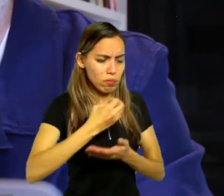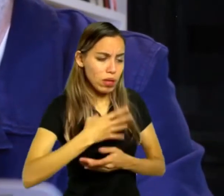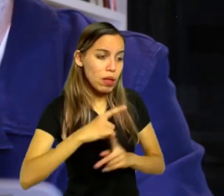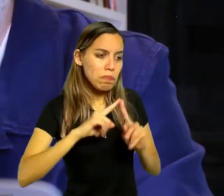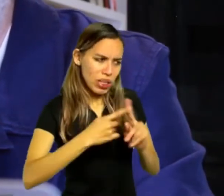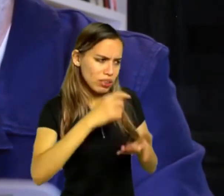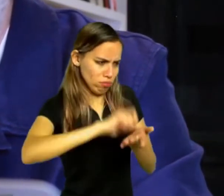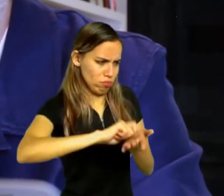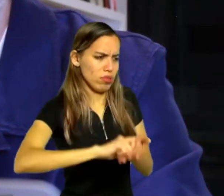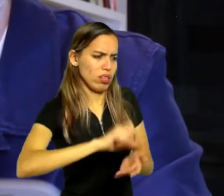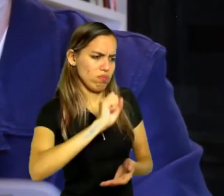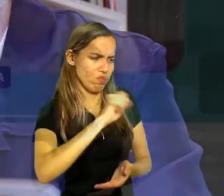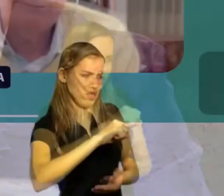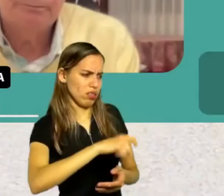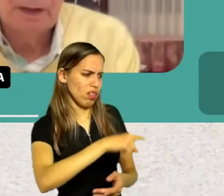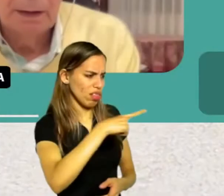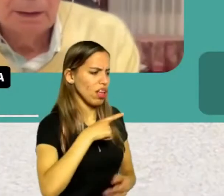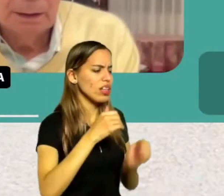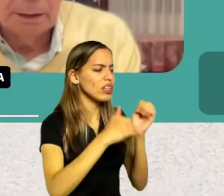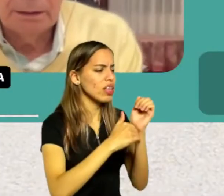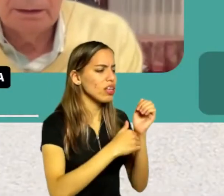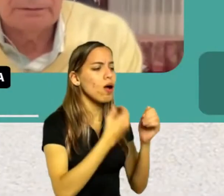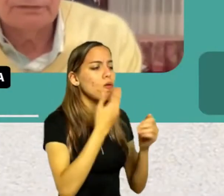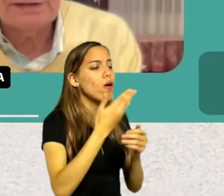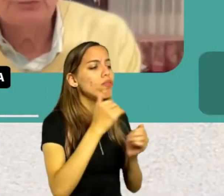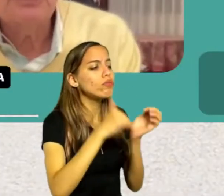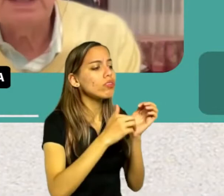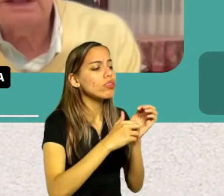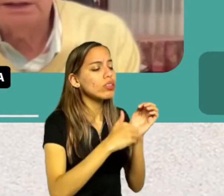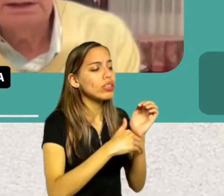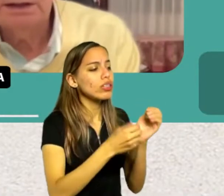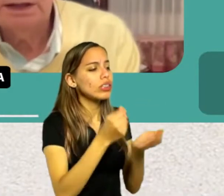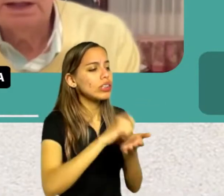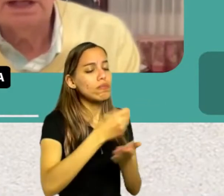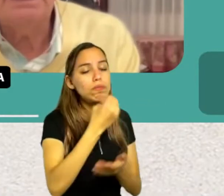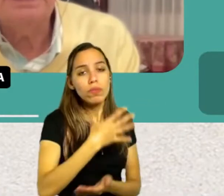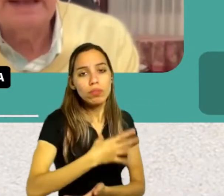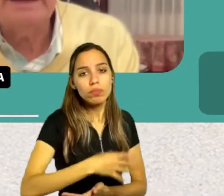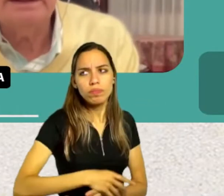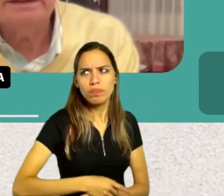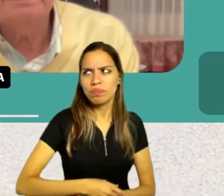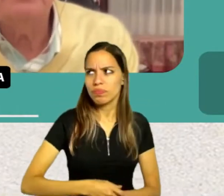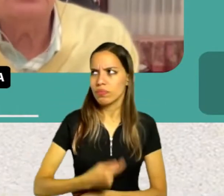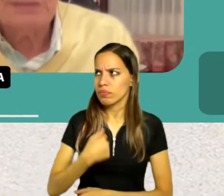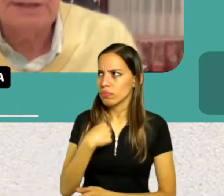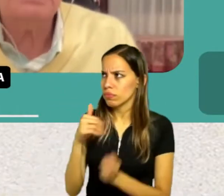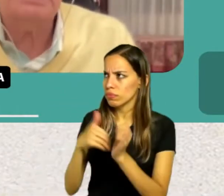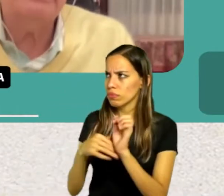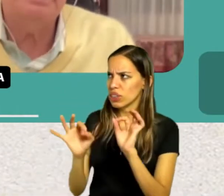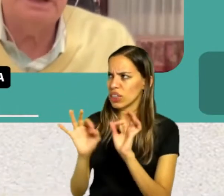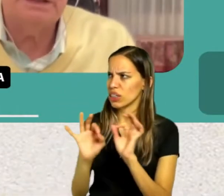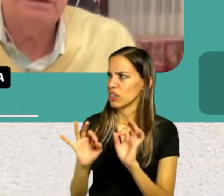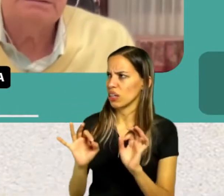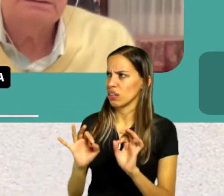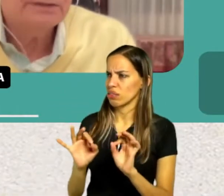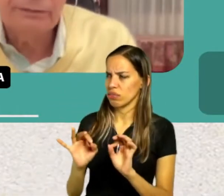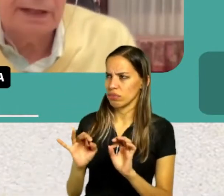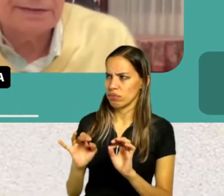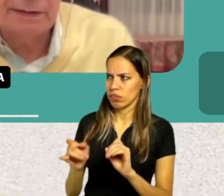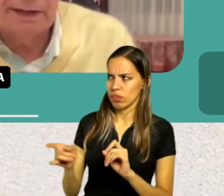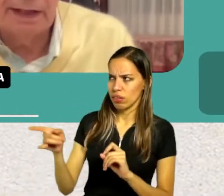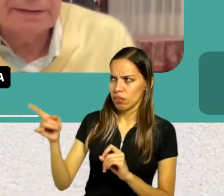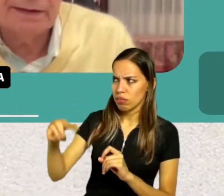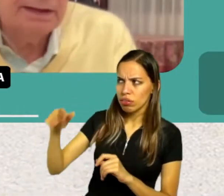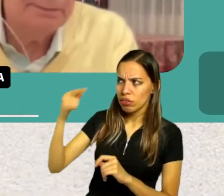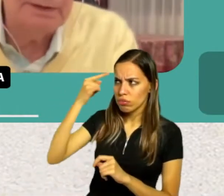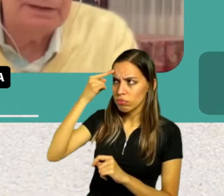não tenho segredo nenhum. Primeiro, você não tem a ideia de que você escreve bem. Você não tem